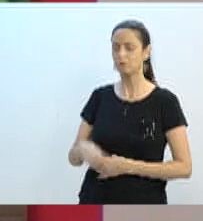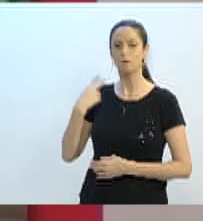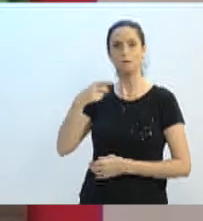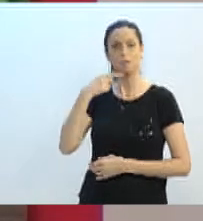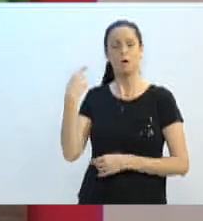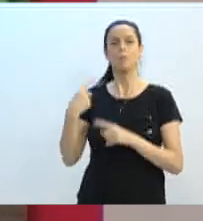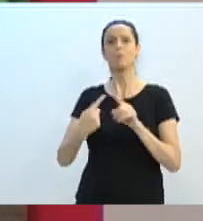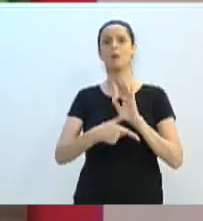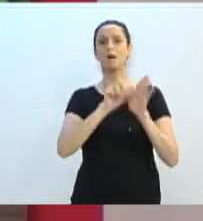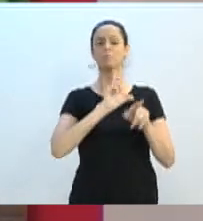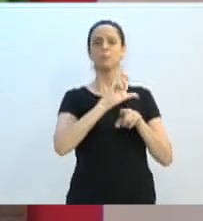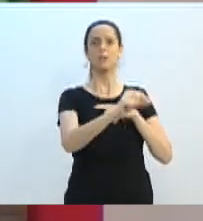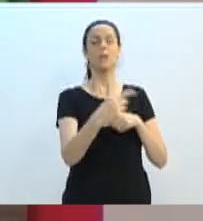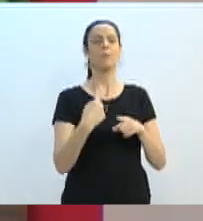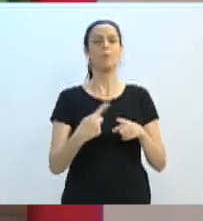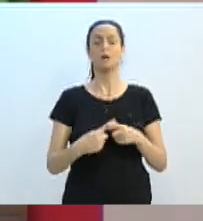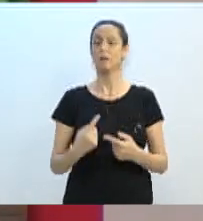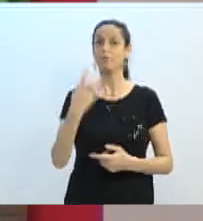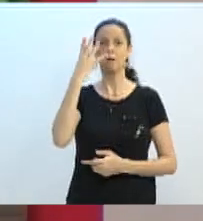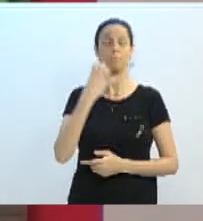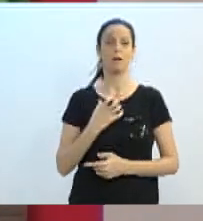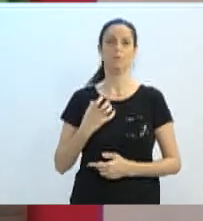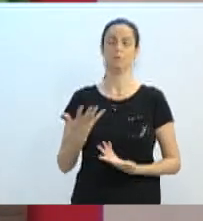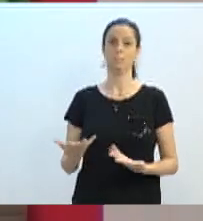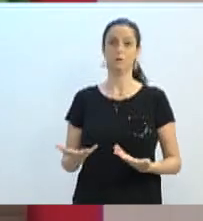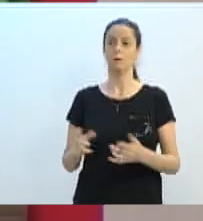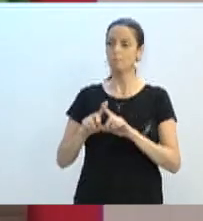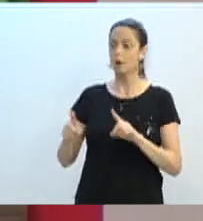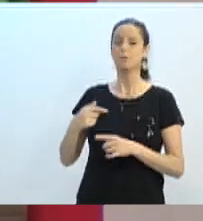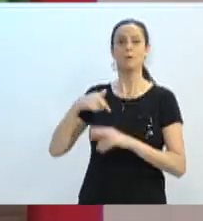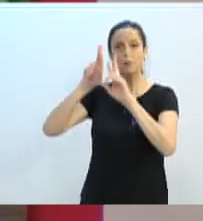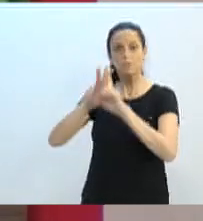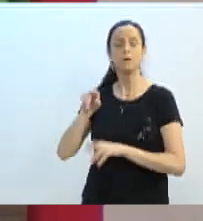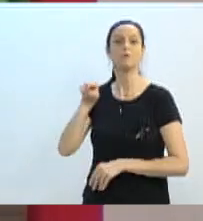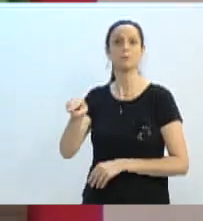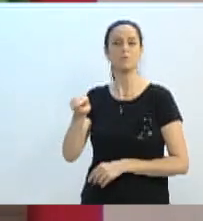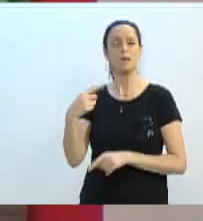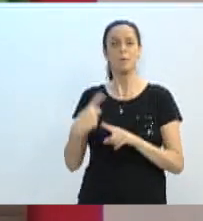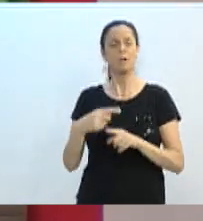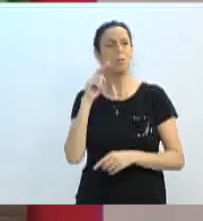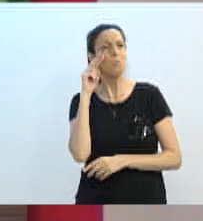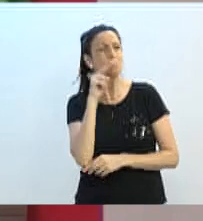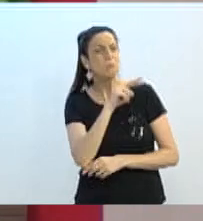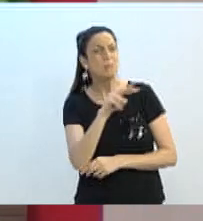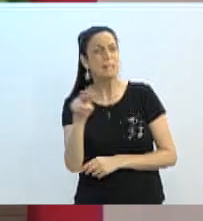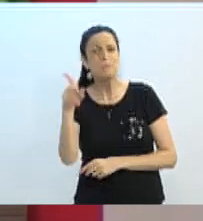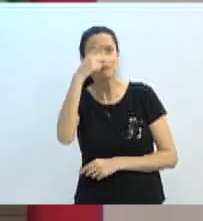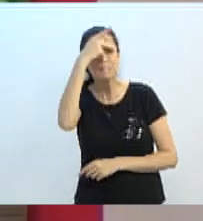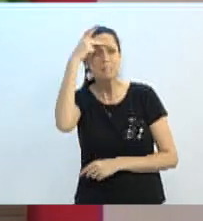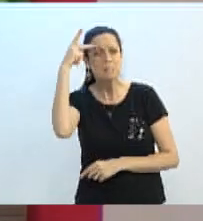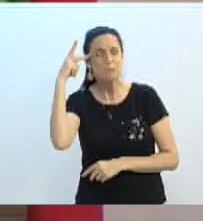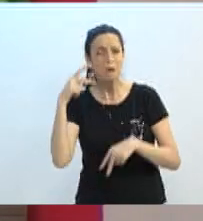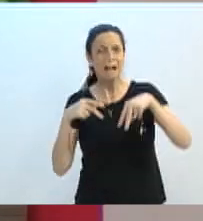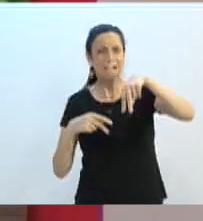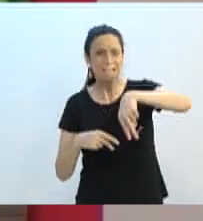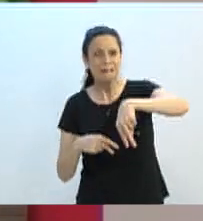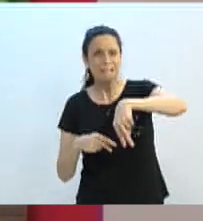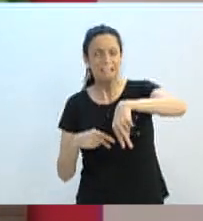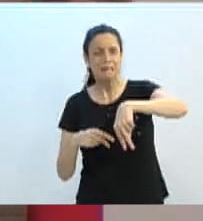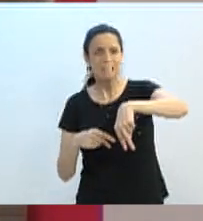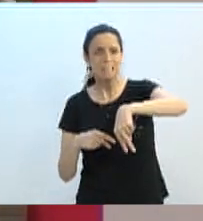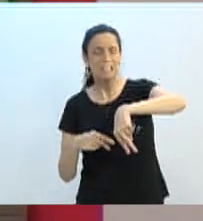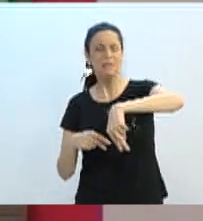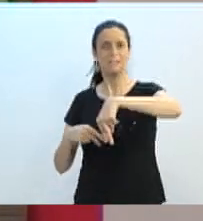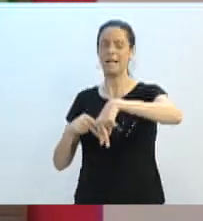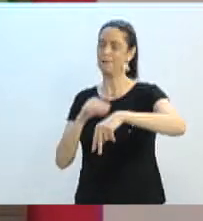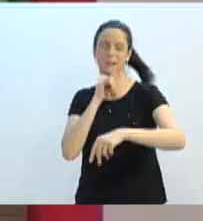ter me retirado, mas me retirei em respeito ao senhor. Em respeito ao senhor. Eles viraram as costas aqui, ficaram bradando, gritando e